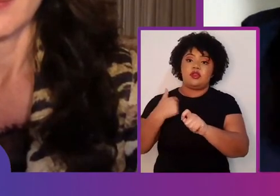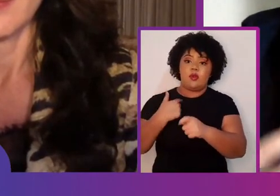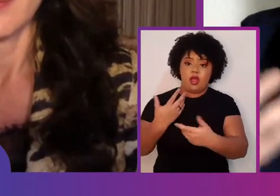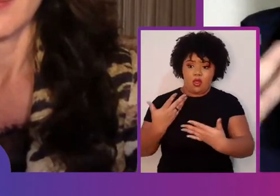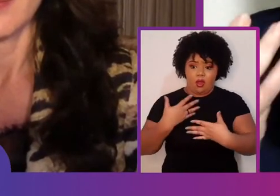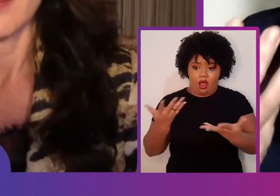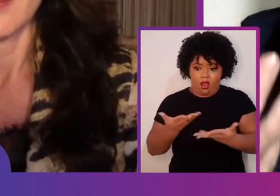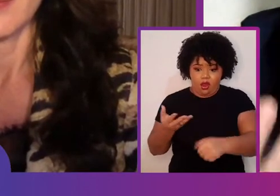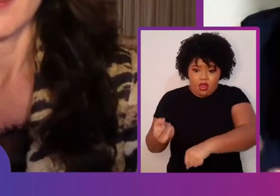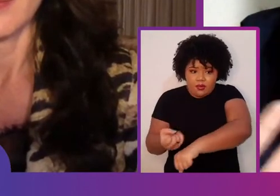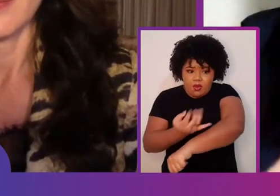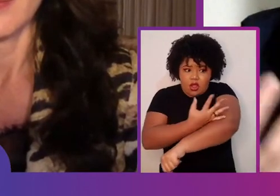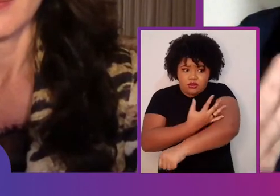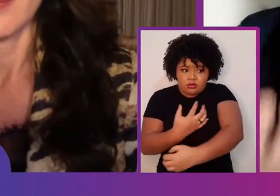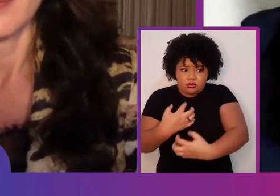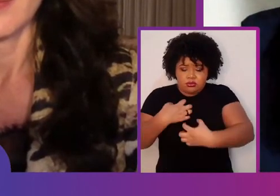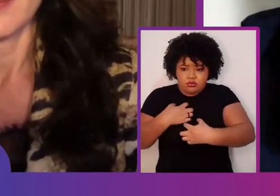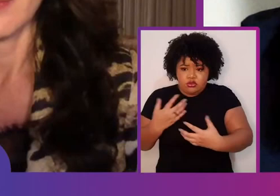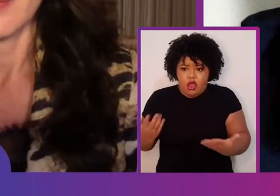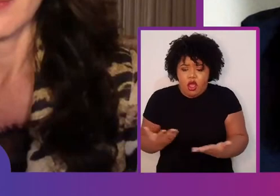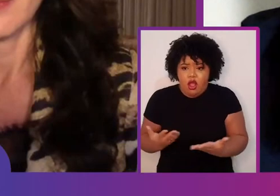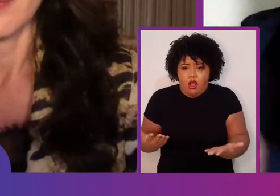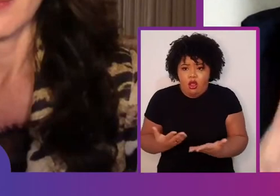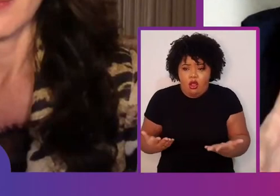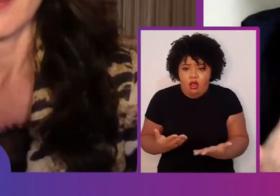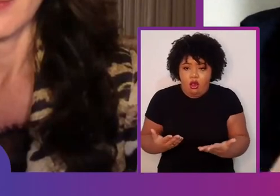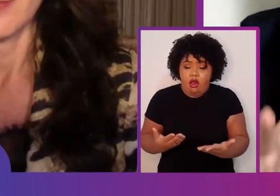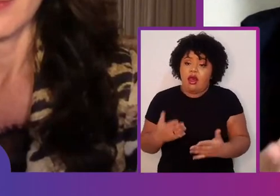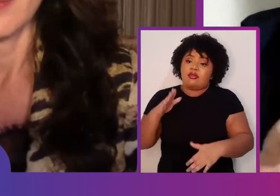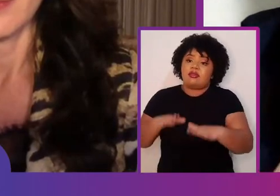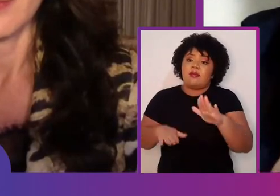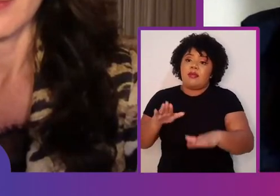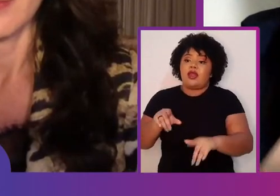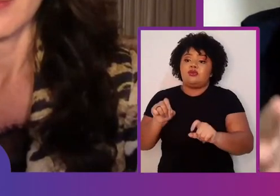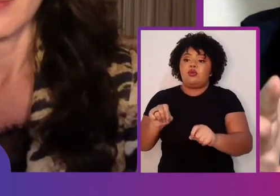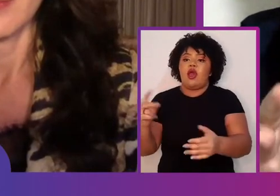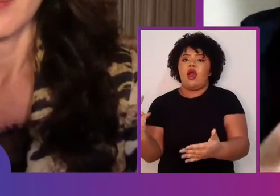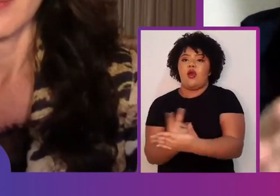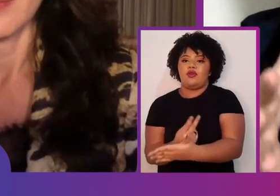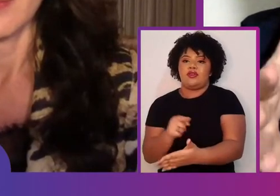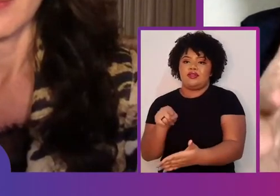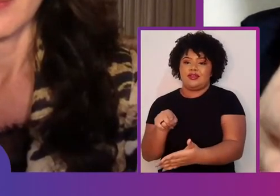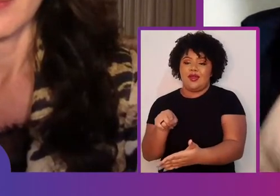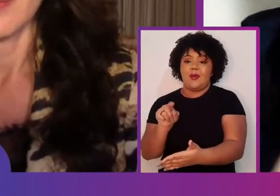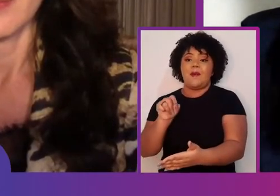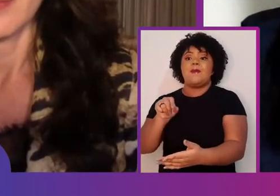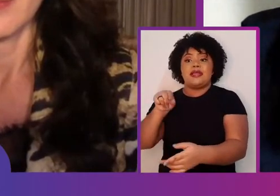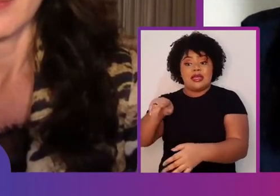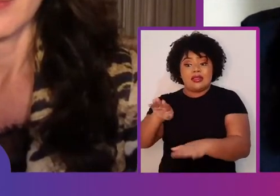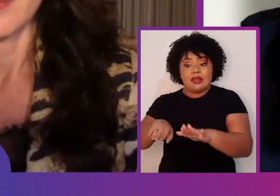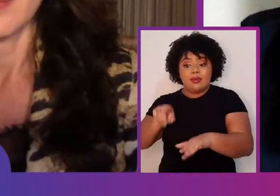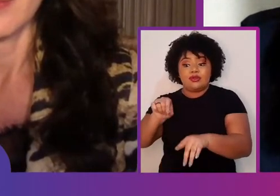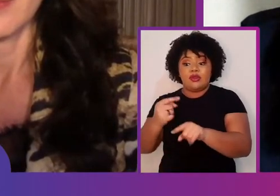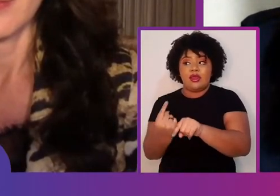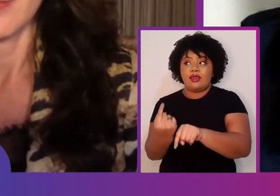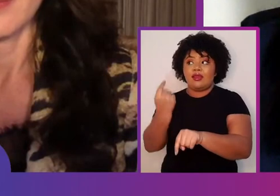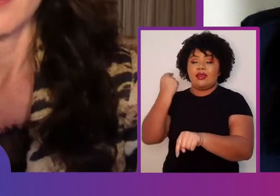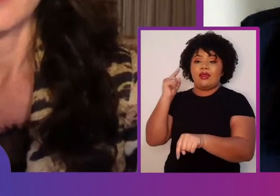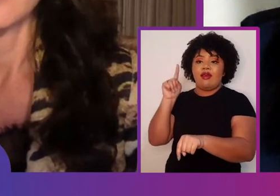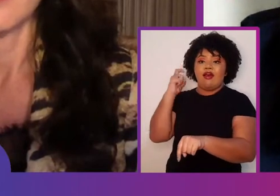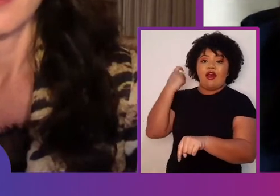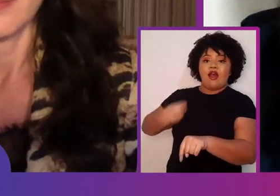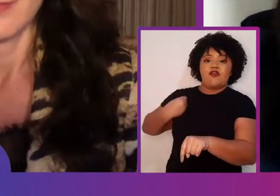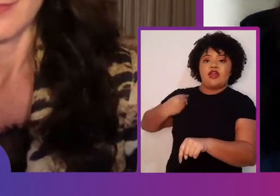agora? Qual é a emoção que eu estou expressando agora? Está diretamente relacionada a como eu vivo essa situação que nós